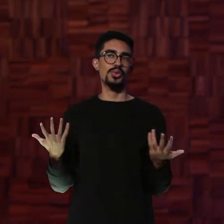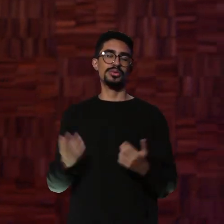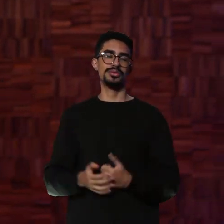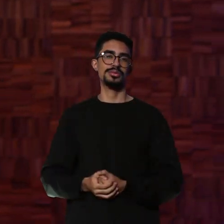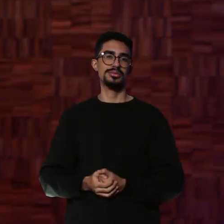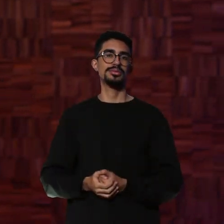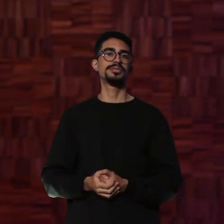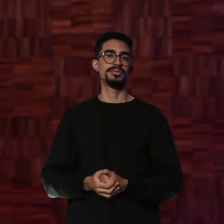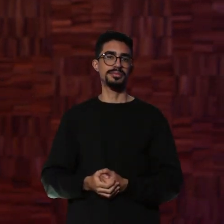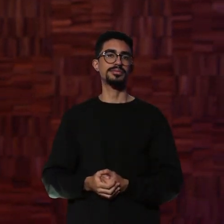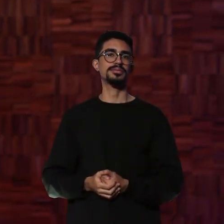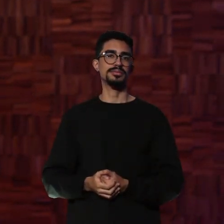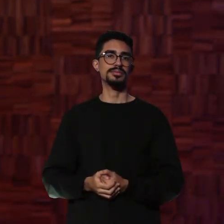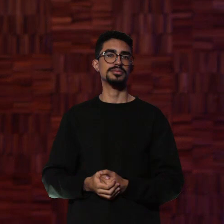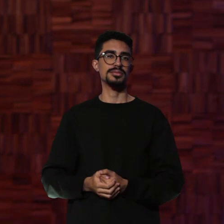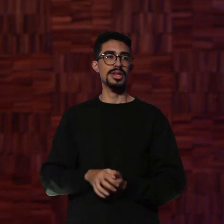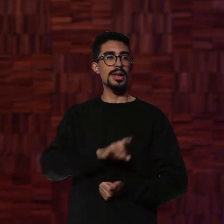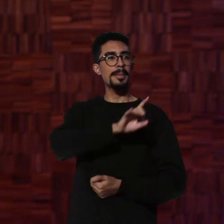quadrado.